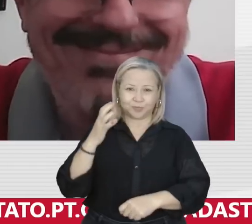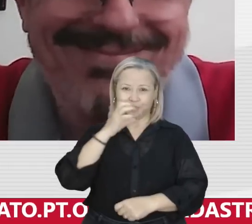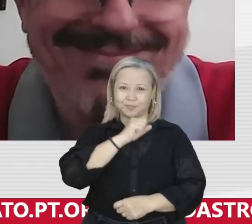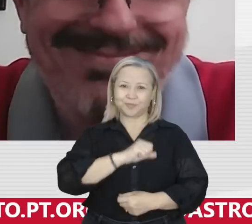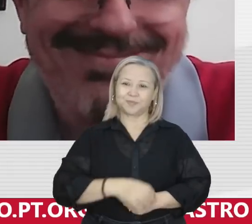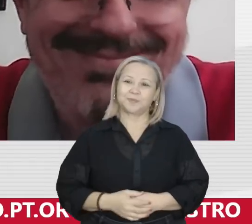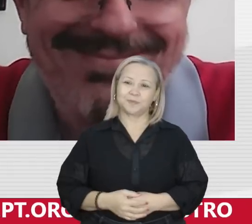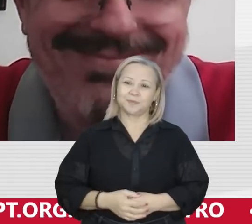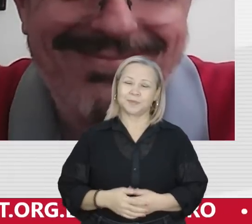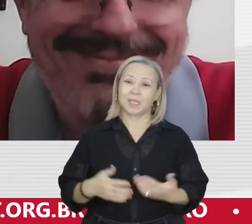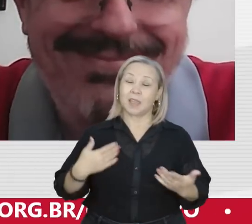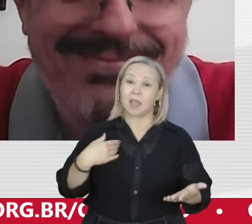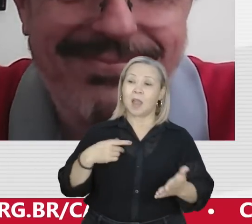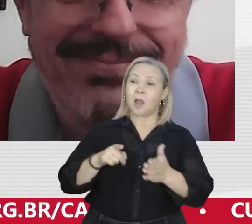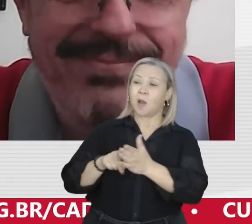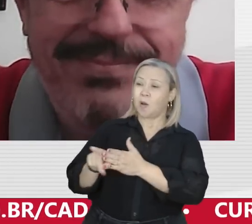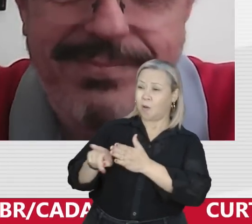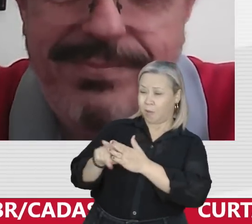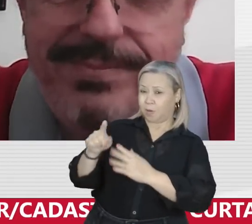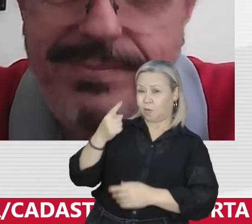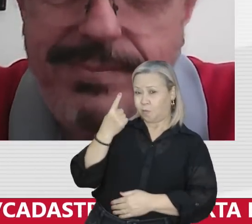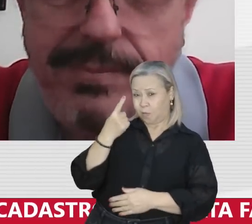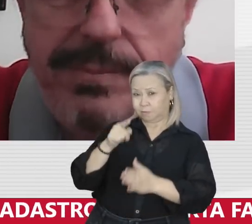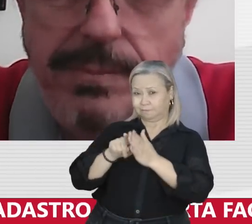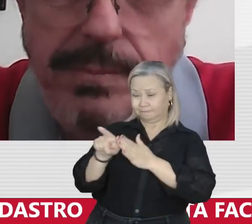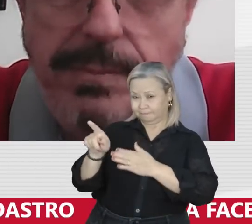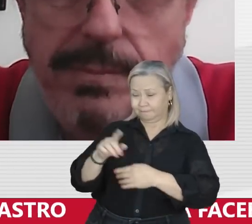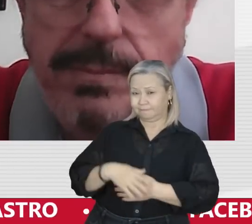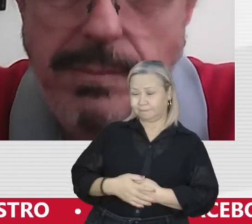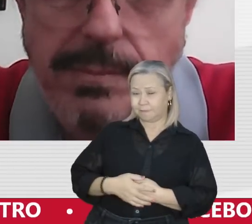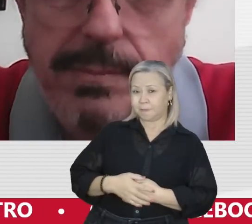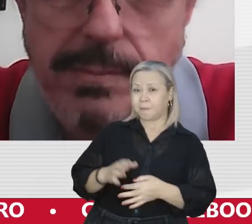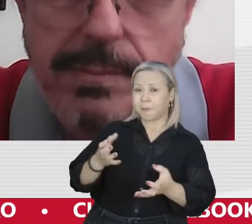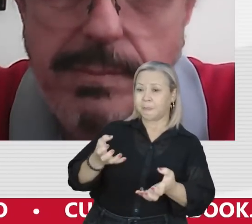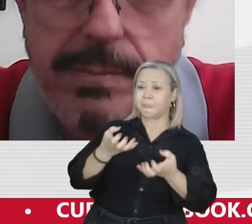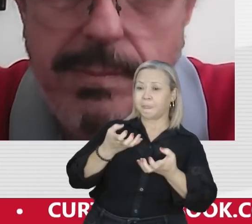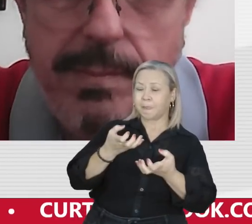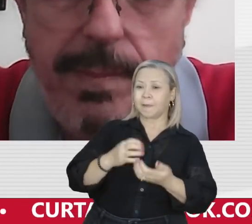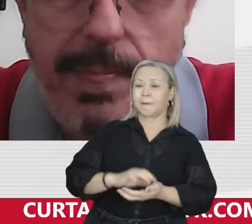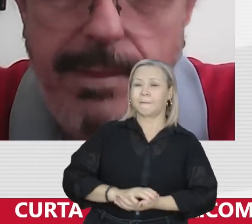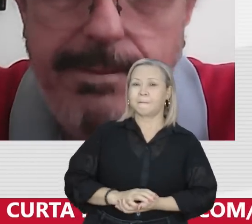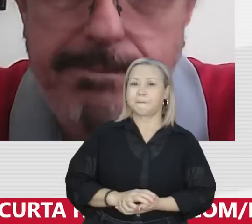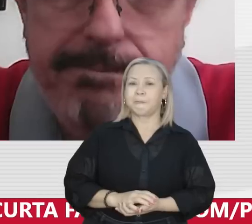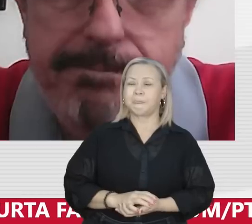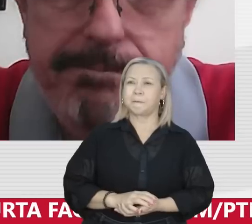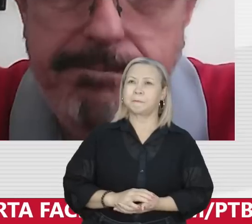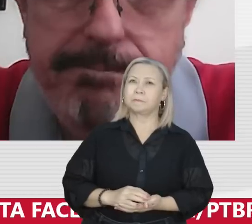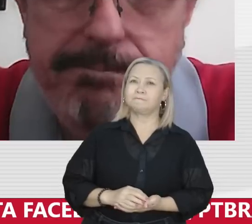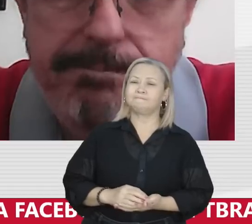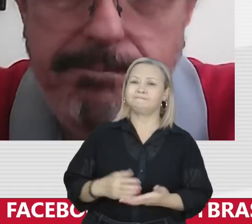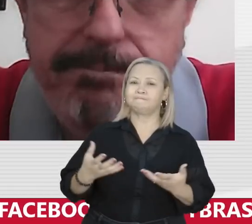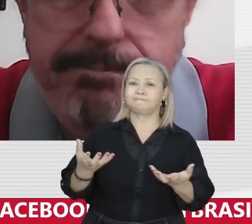Eu vou querer uma última pergunta, eu gostaria, assim, de você fazer uma pergunta assim,